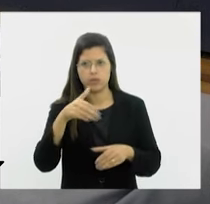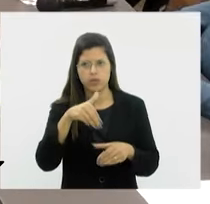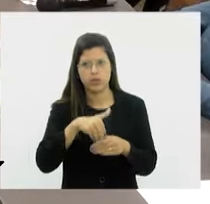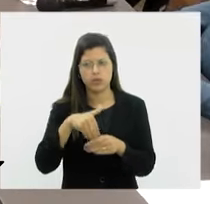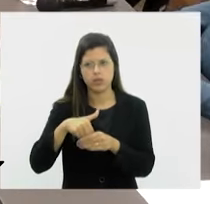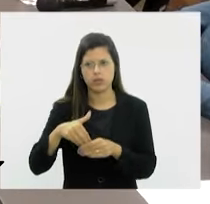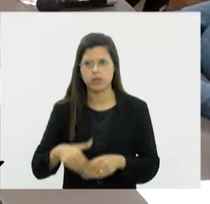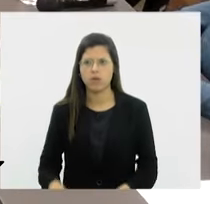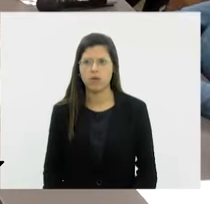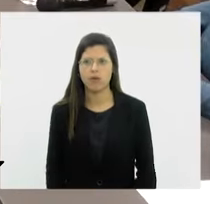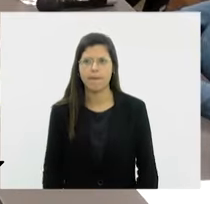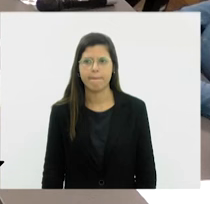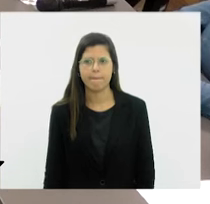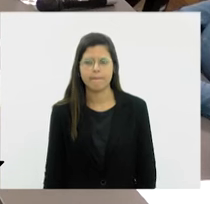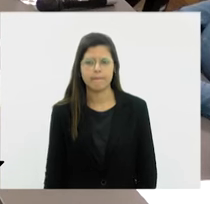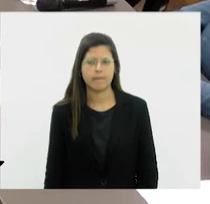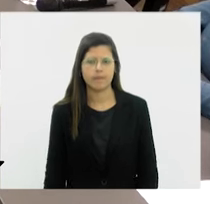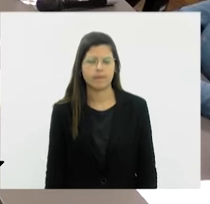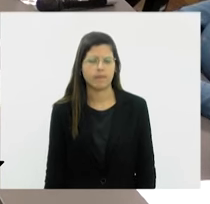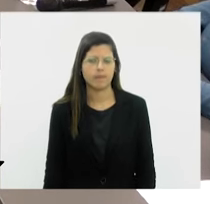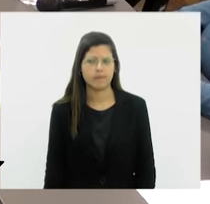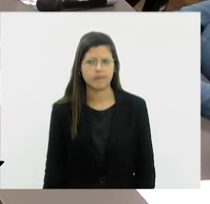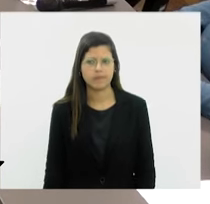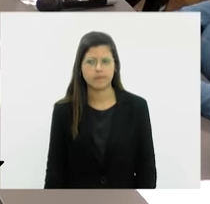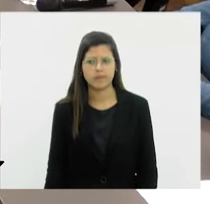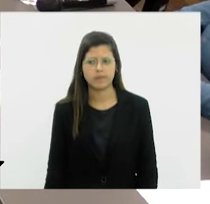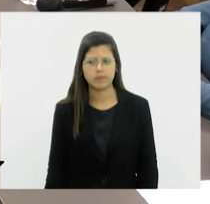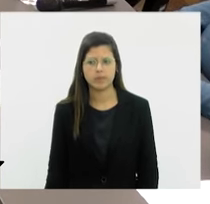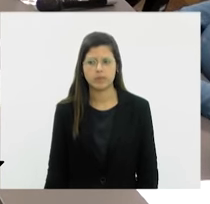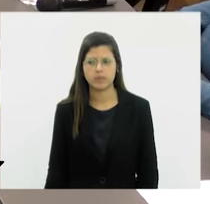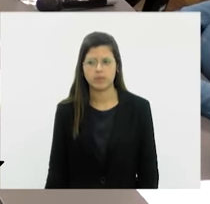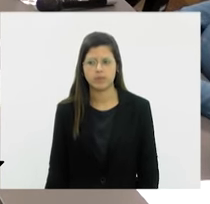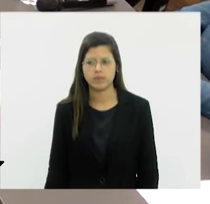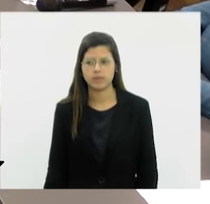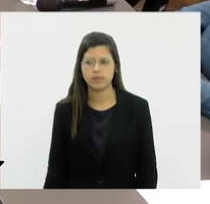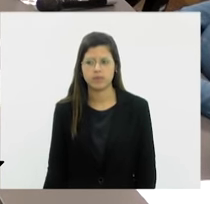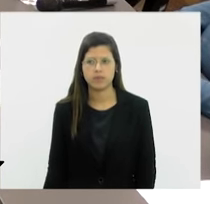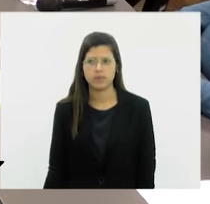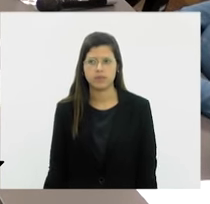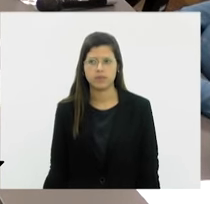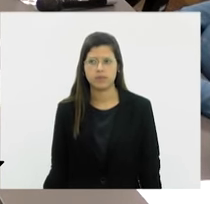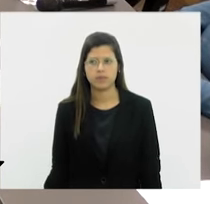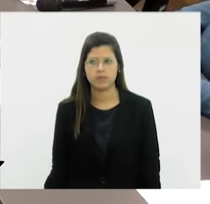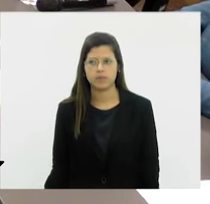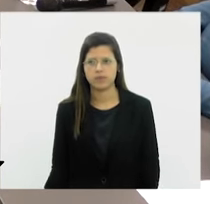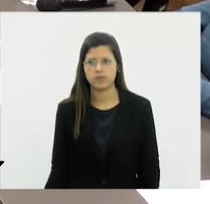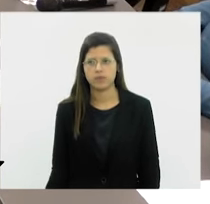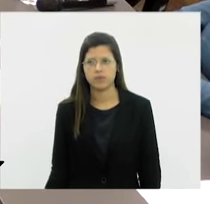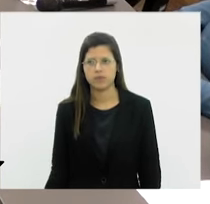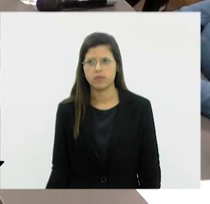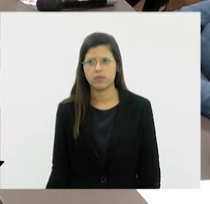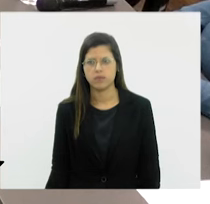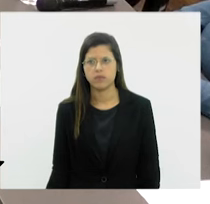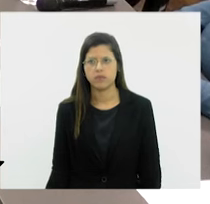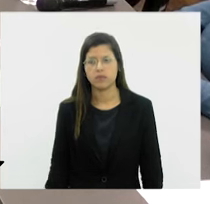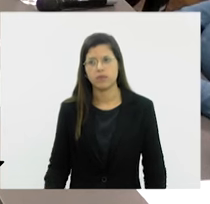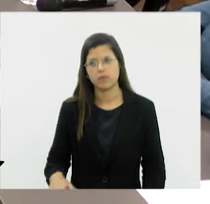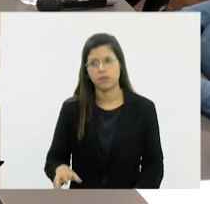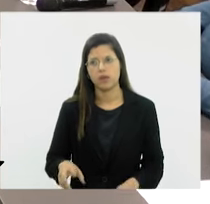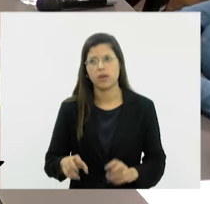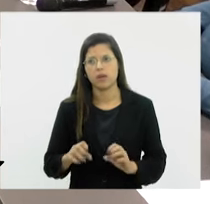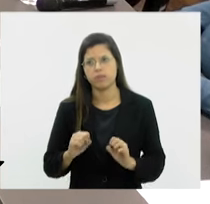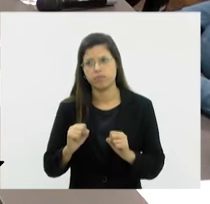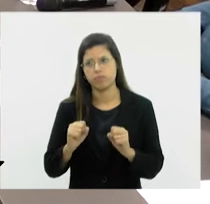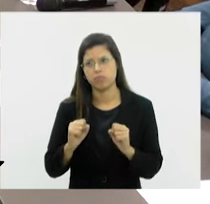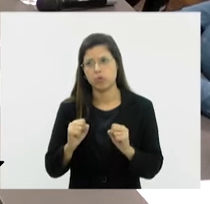votação. E ele foi a redação do vencido, só que aí a gente não tornou sem efeito. A gente tornou sem efeito, porque aí é uma medida da mesa, pode tornar sem